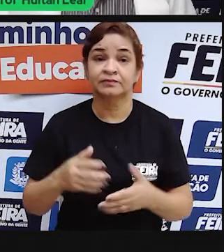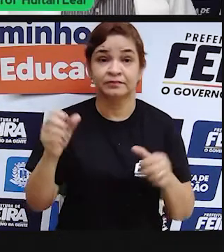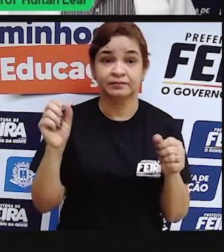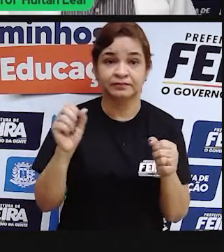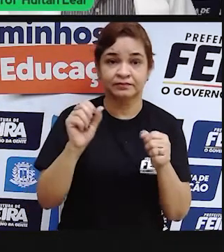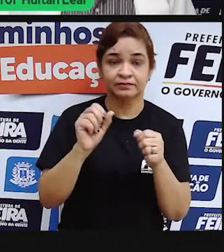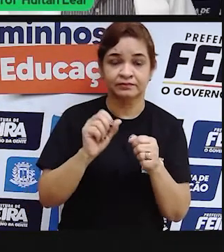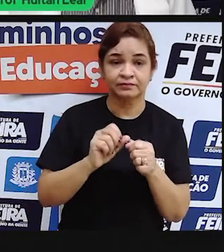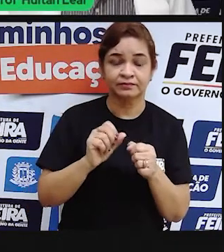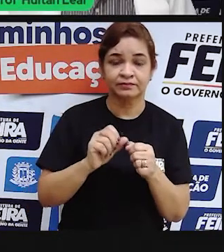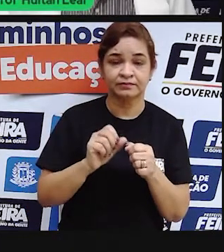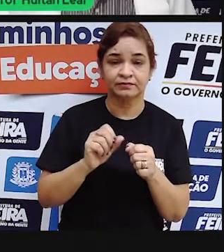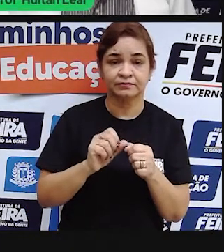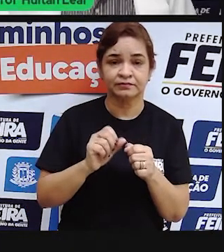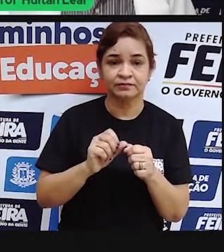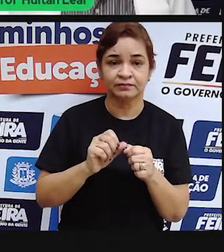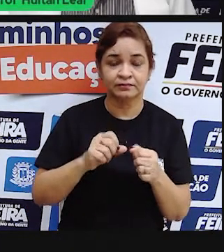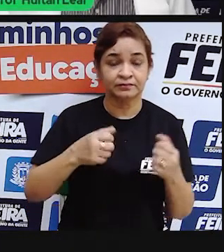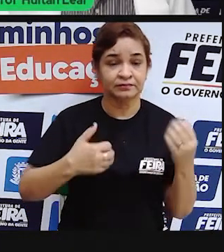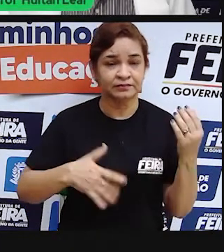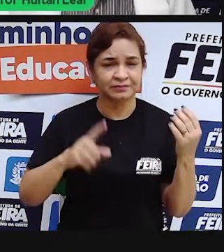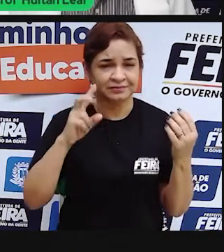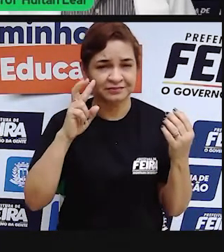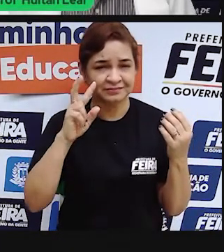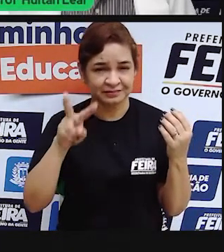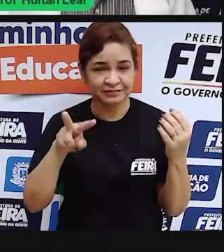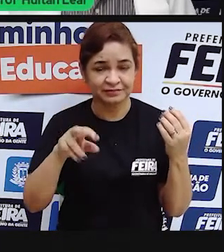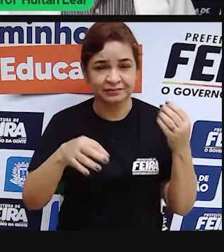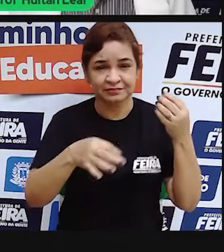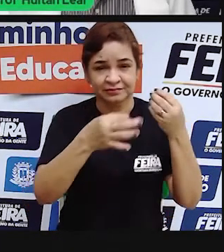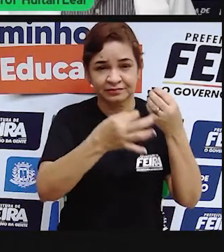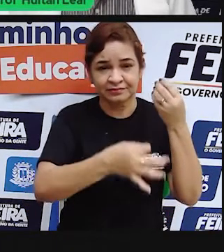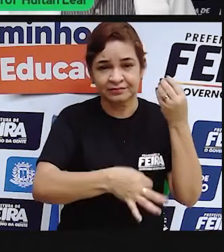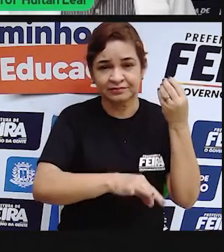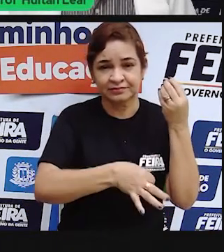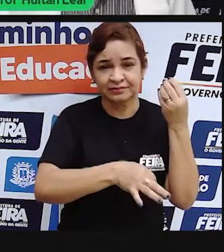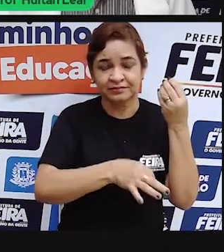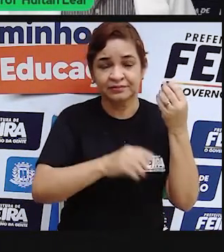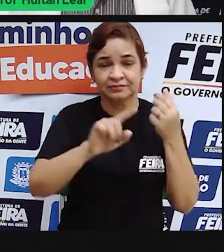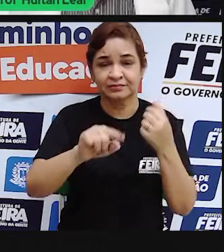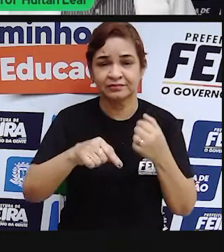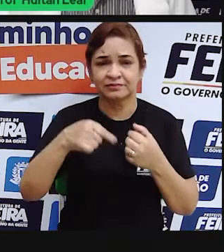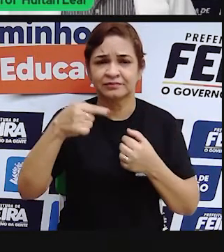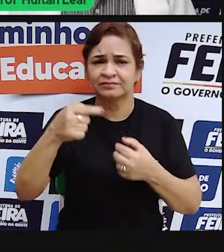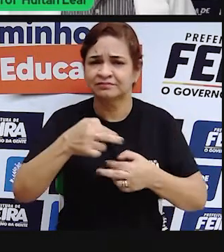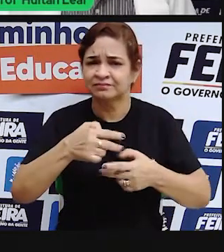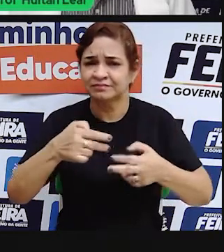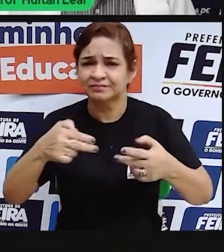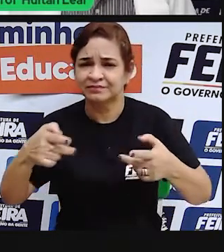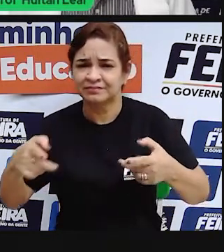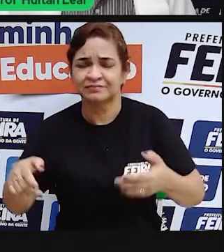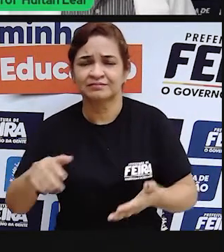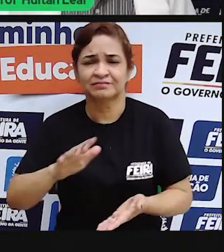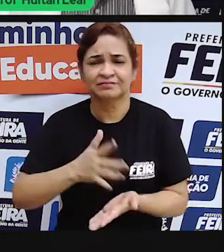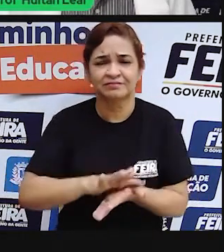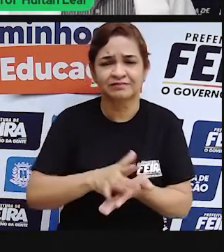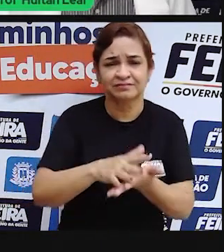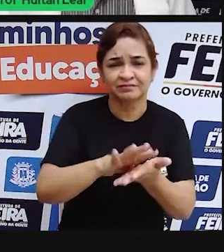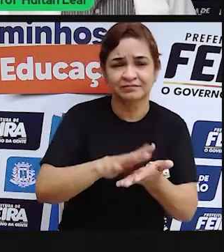executada por um instrumento, que é o berimbau. Depois aparecem outros, como